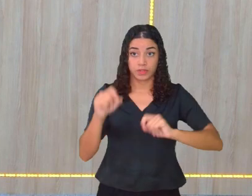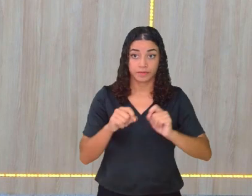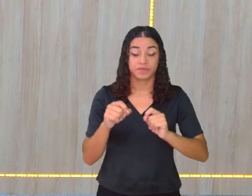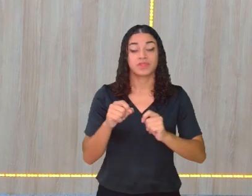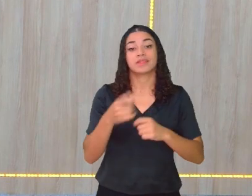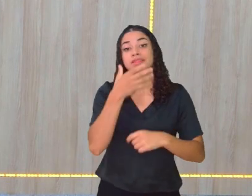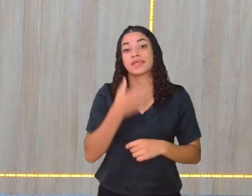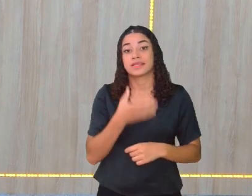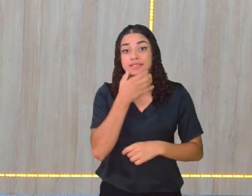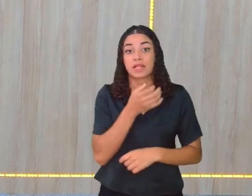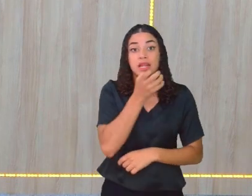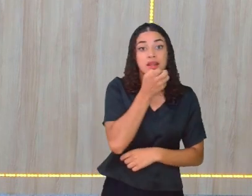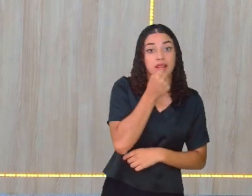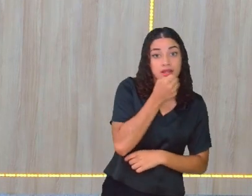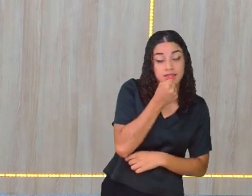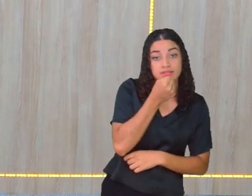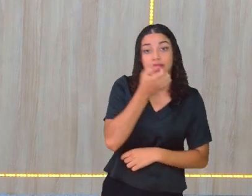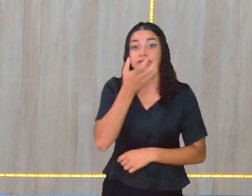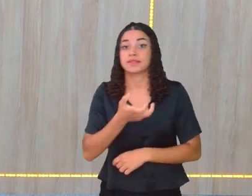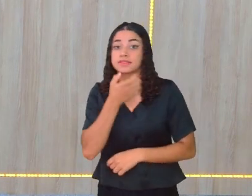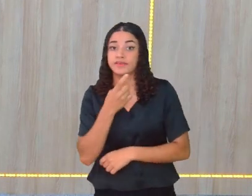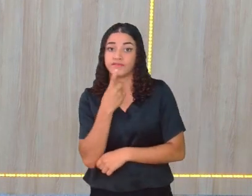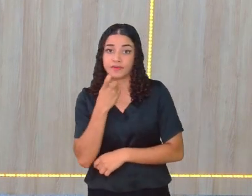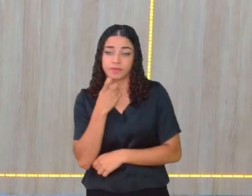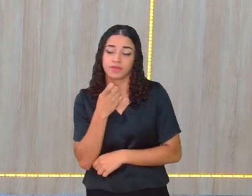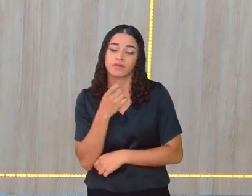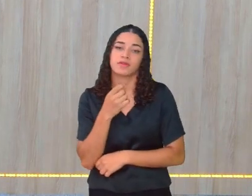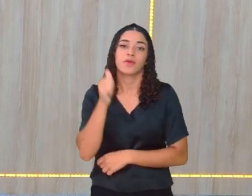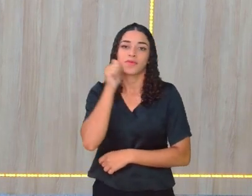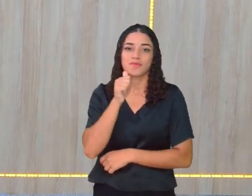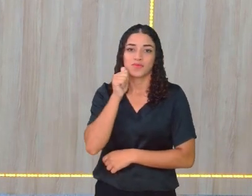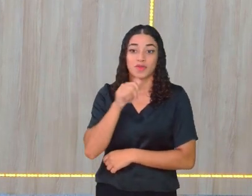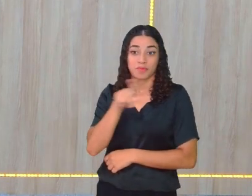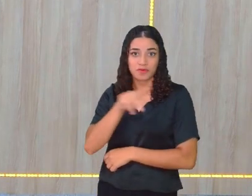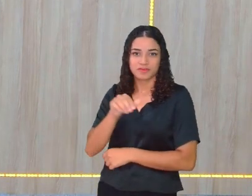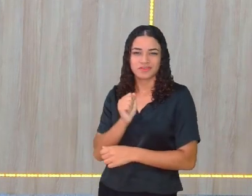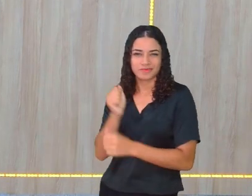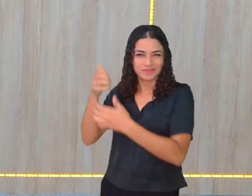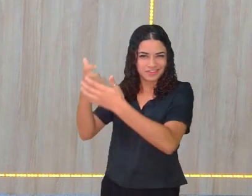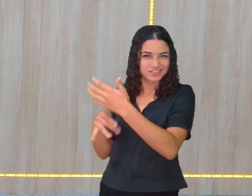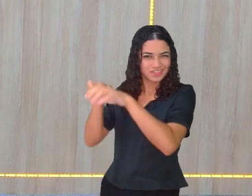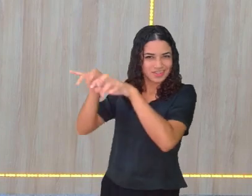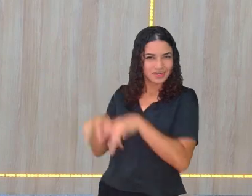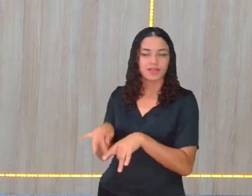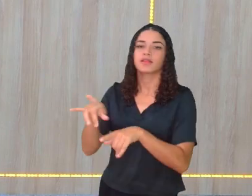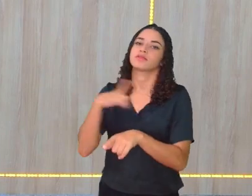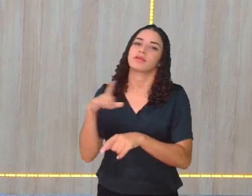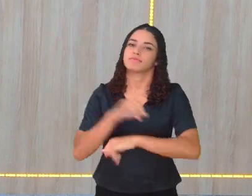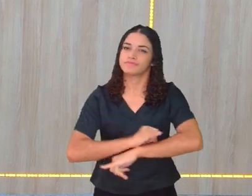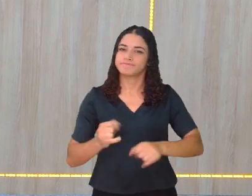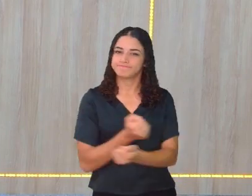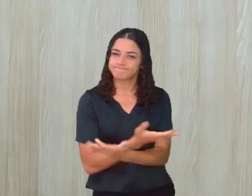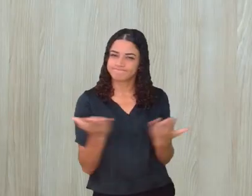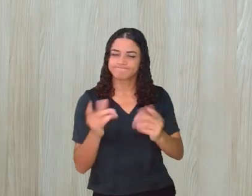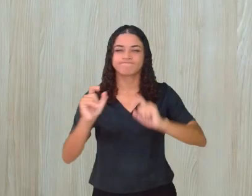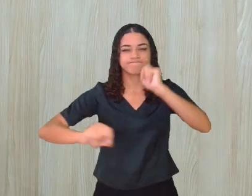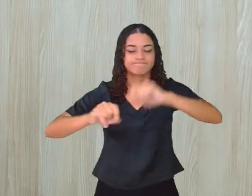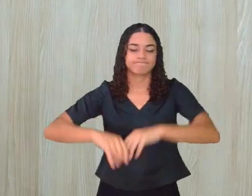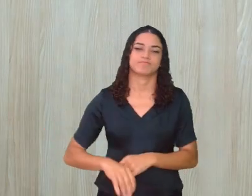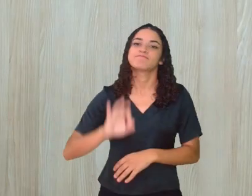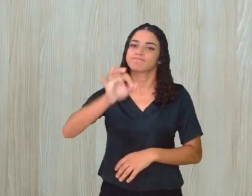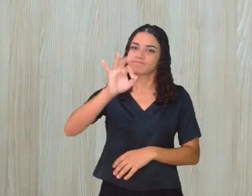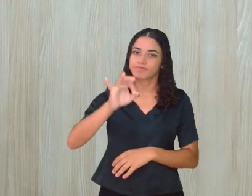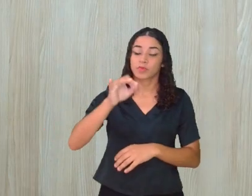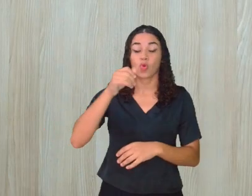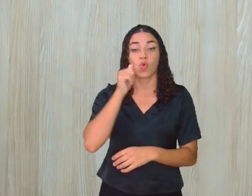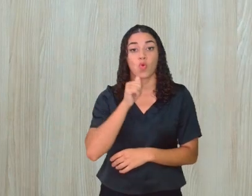vermelho, eu vou chamar a professora Cláudia, que ela tem um recadinho e também já vai nos falar a respeito do chat. Não é isso, professora? É isso, professora Isabel. O